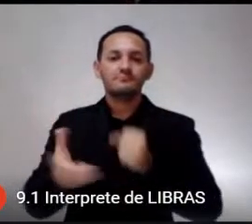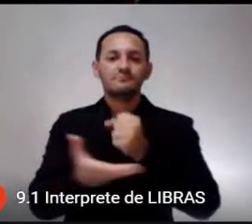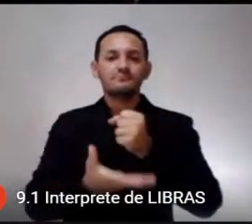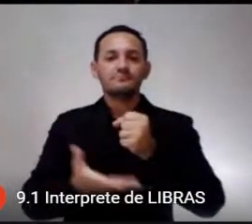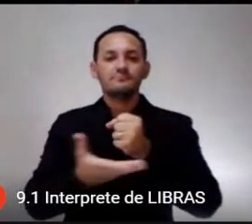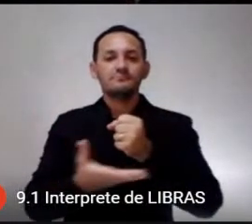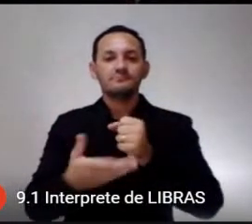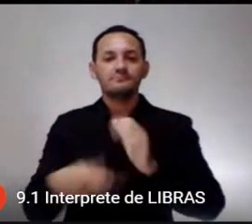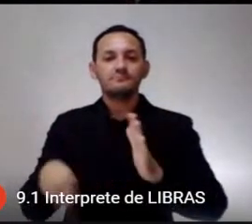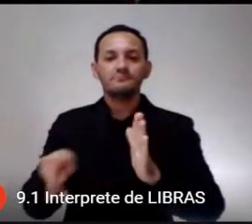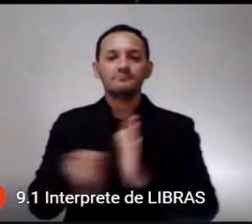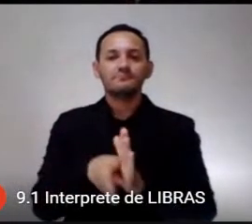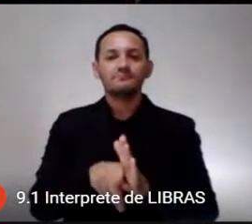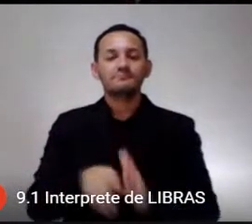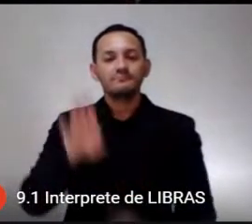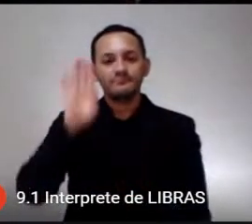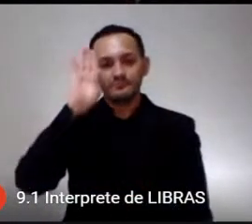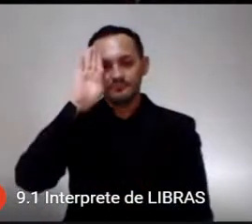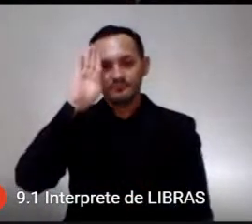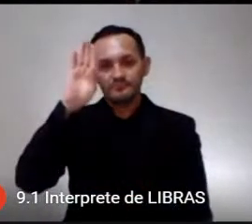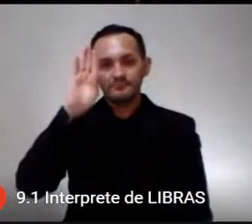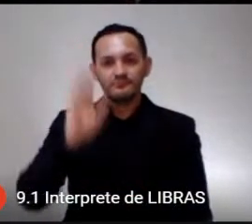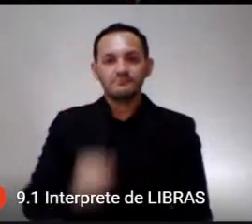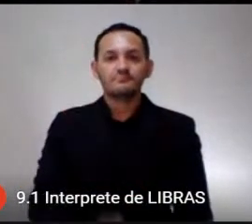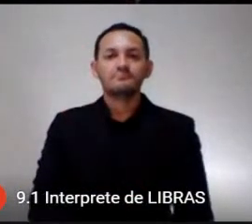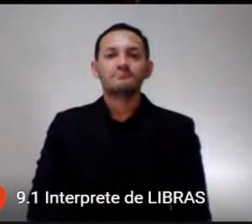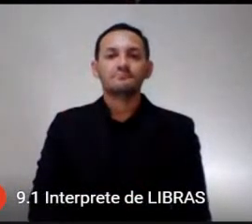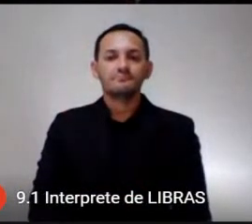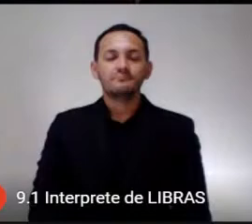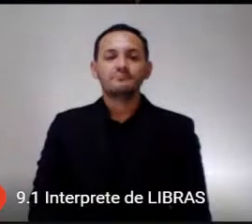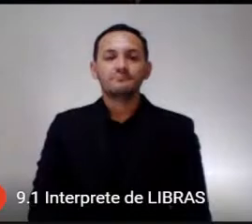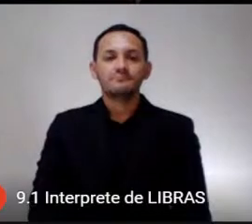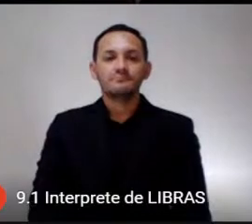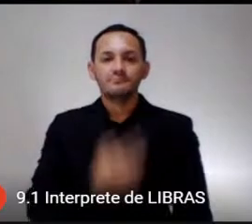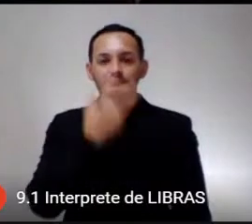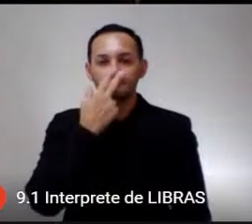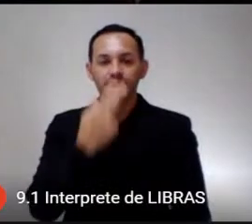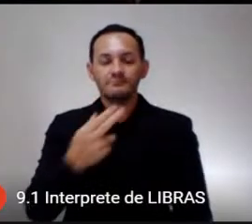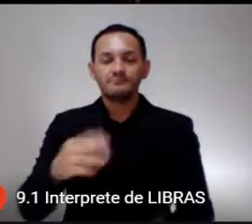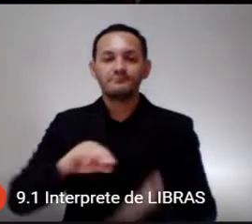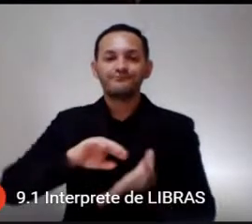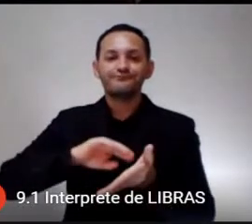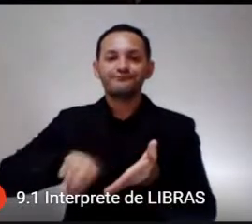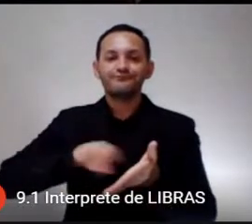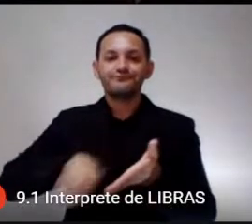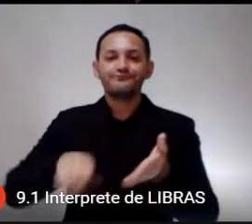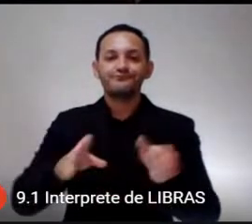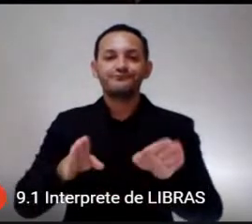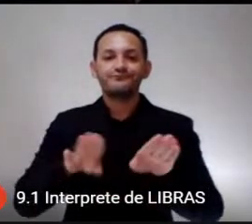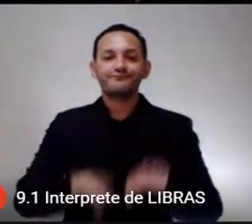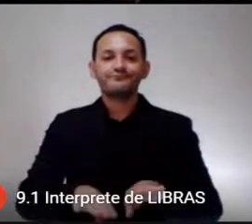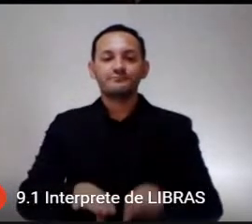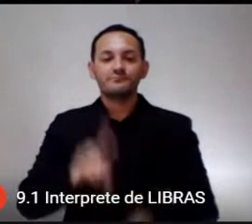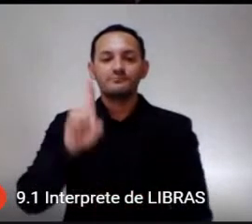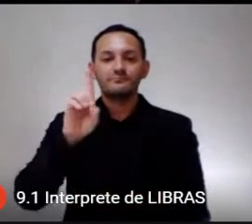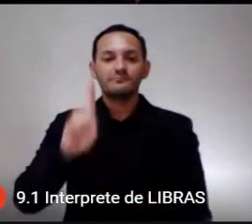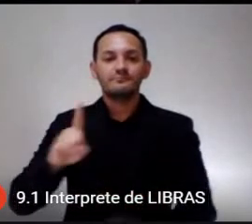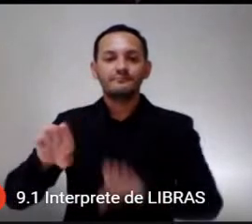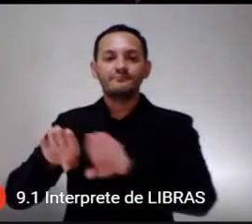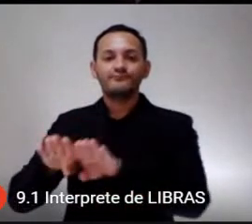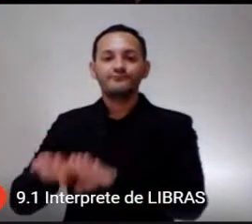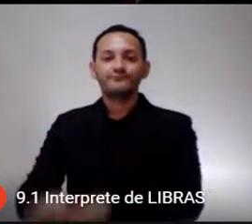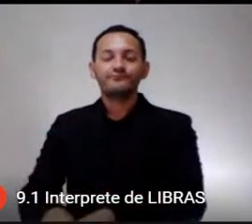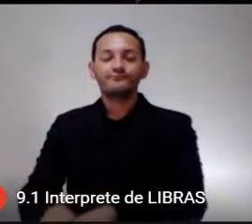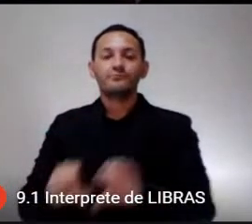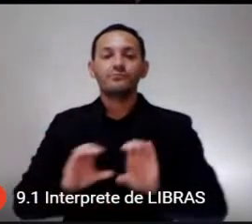em relação, principalmente quando se trata de supressão de direitos, né? O direito de cidadania é um dos principais direitos de cidadão, por isso